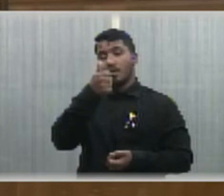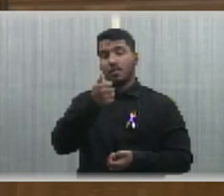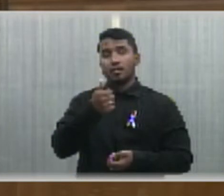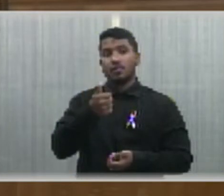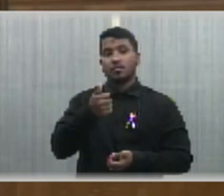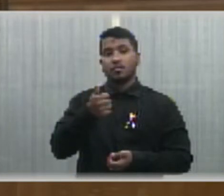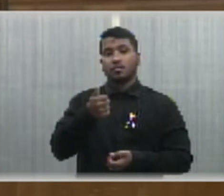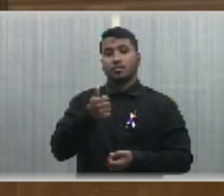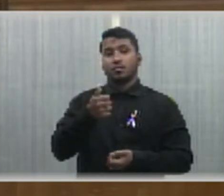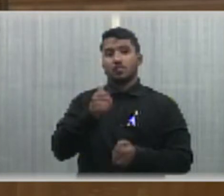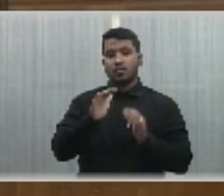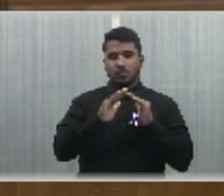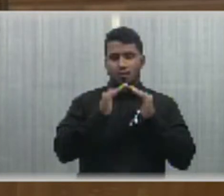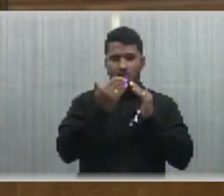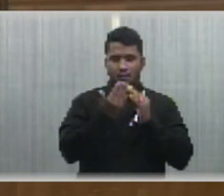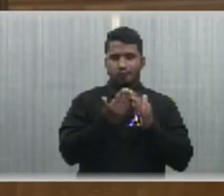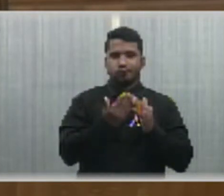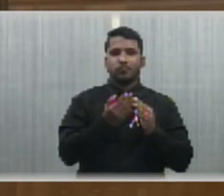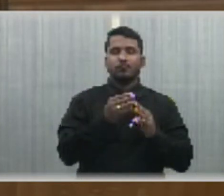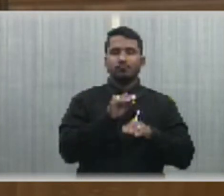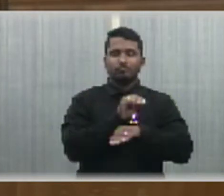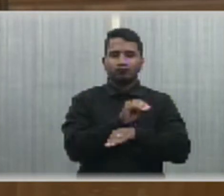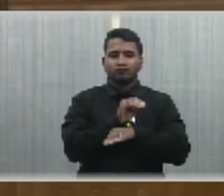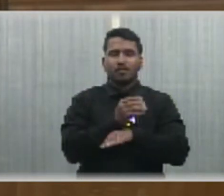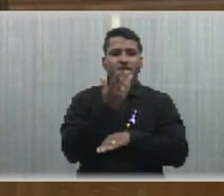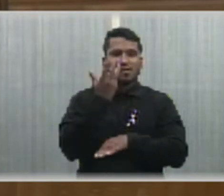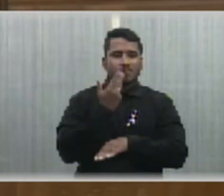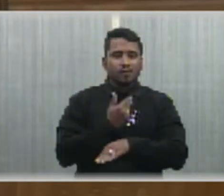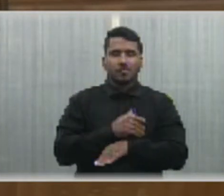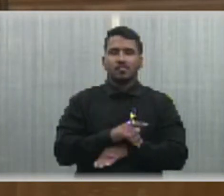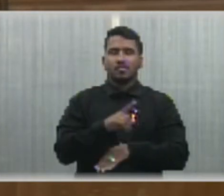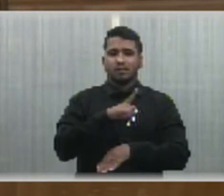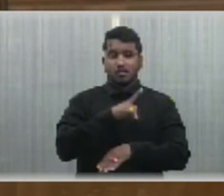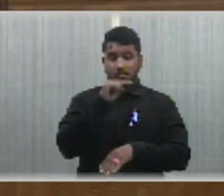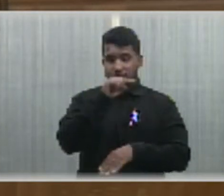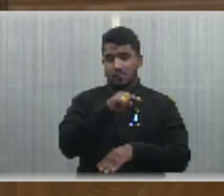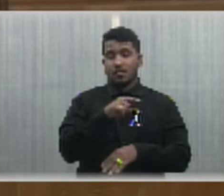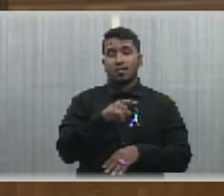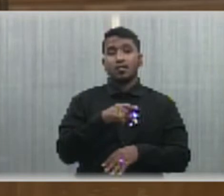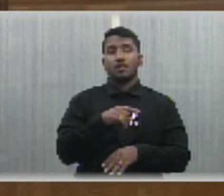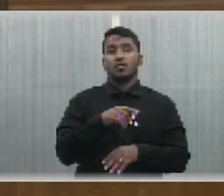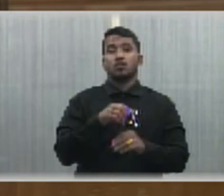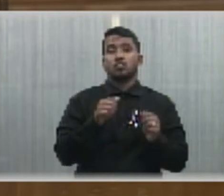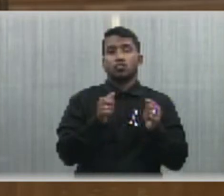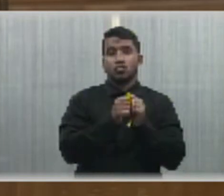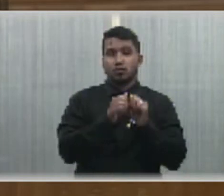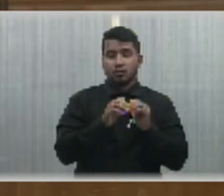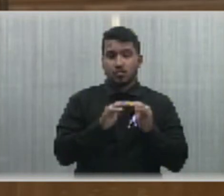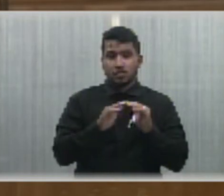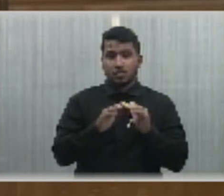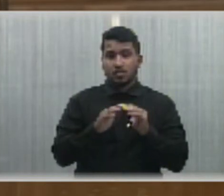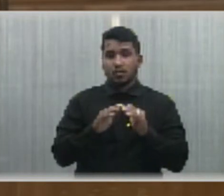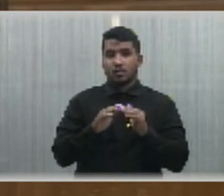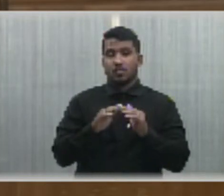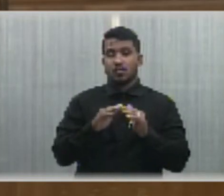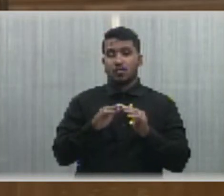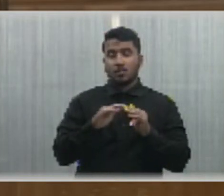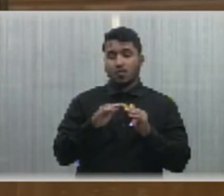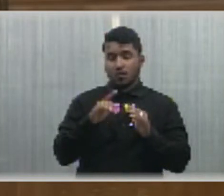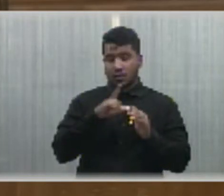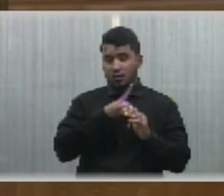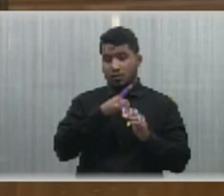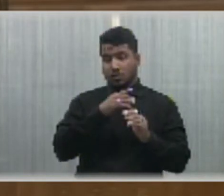melhoria de uma creche ali na região da Tapuia, que está funcionando junto com uma escola municipal e que tem